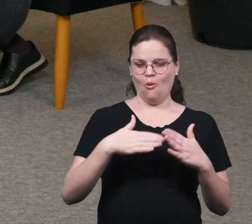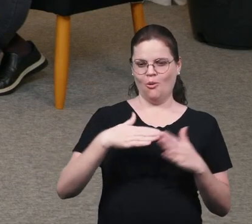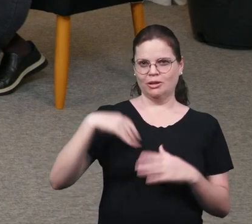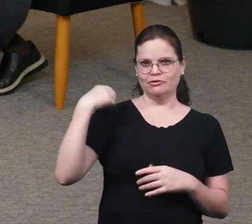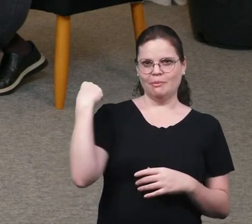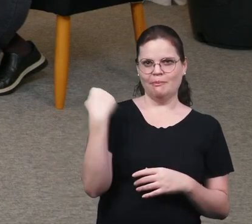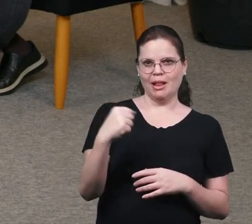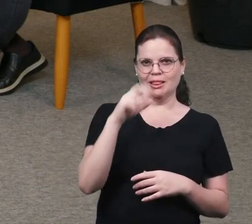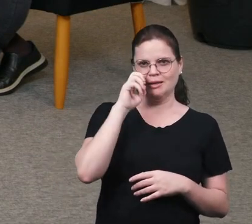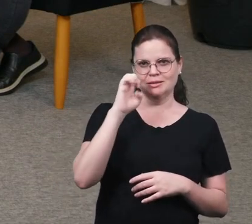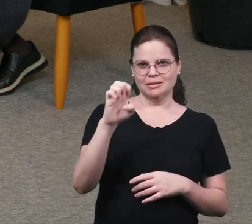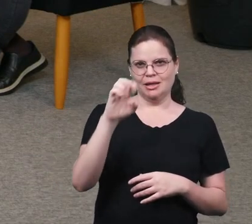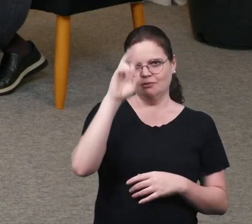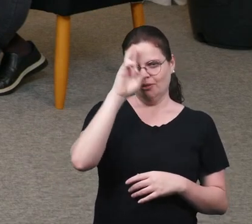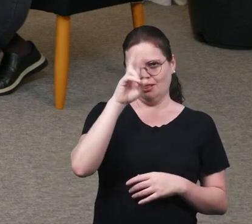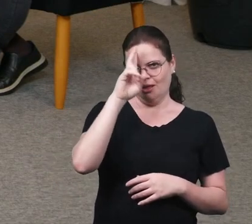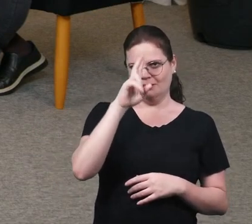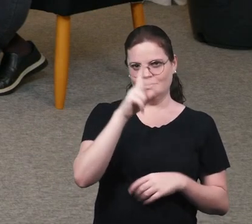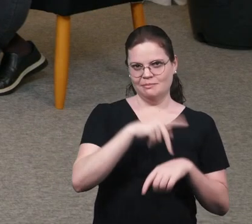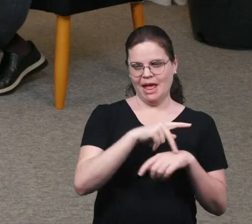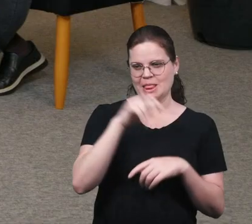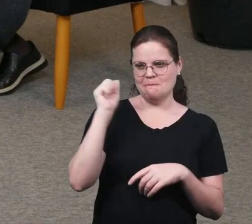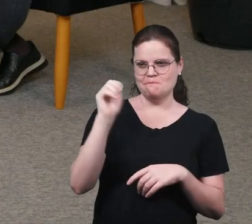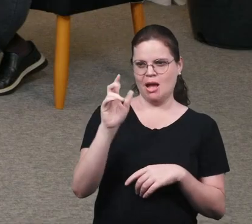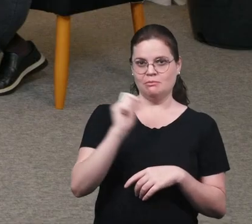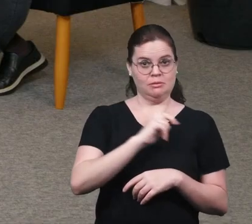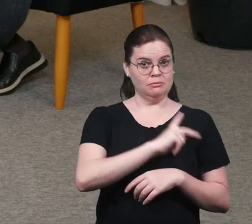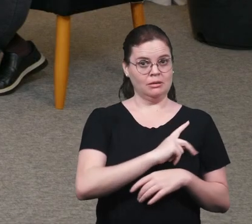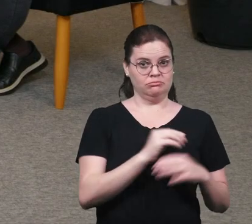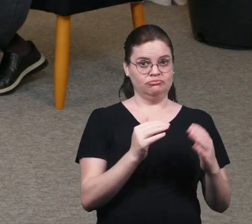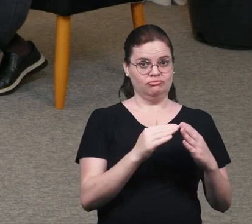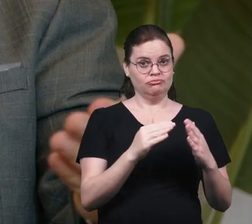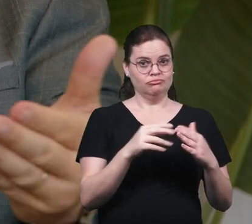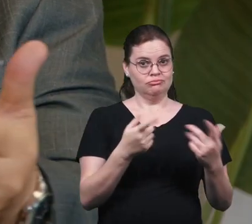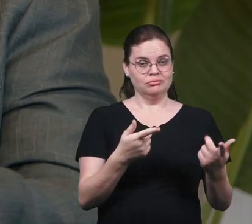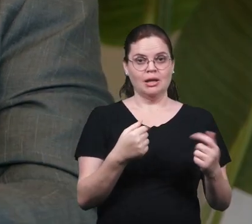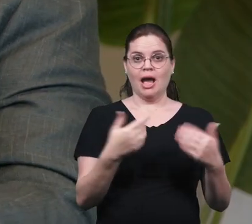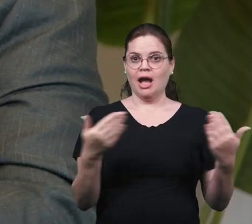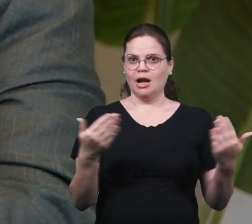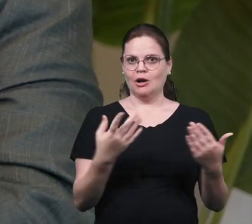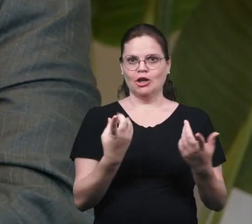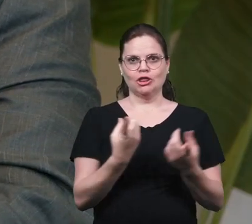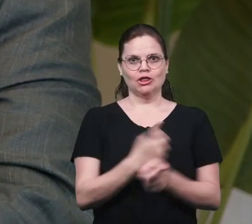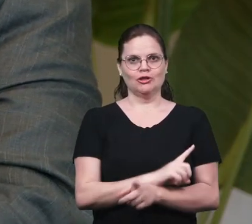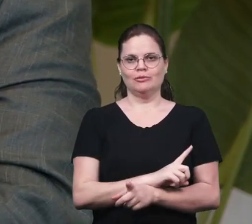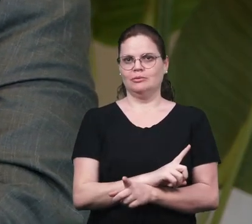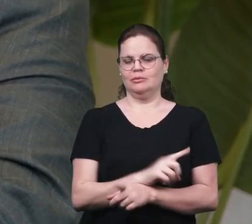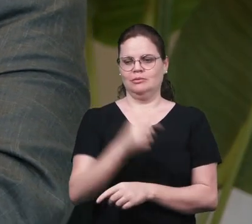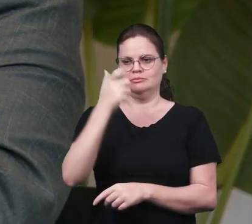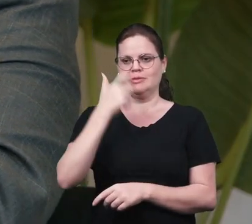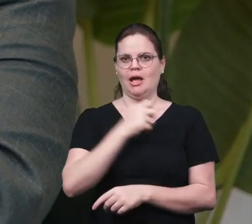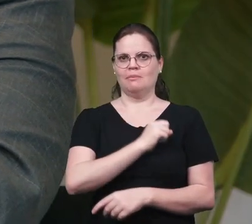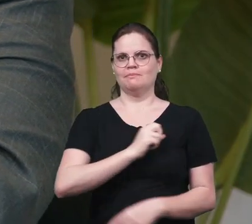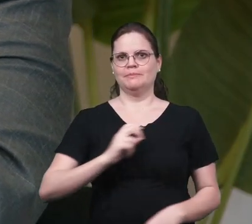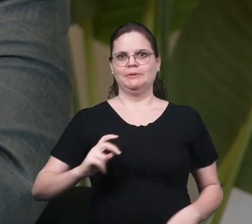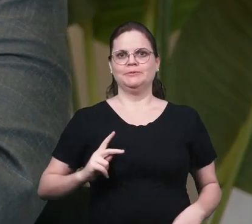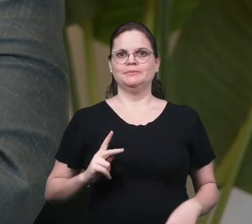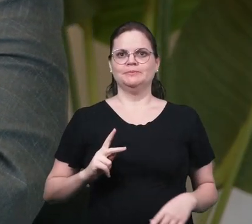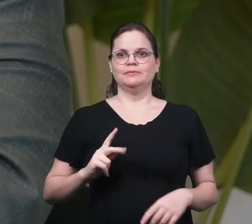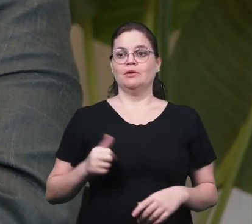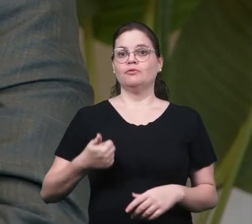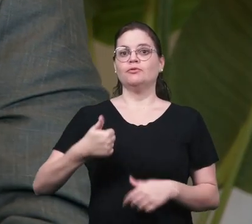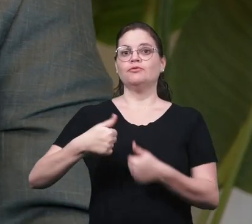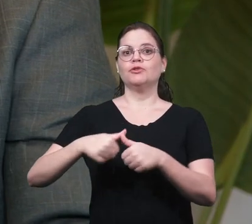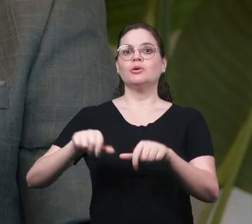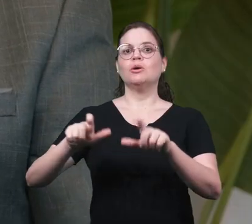do companheiro de Filipe, de Estevão, agora ele, como apóstolo levantado, ele permaneceu na casa de